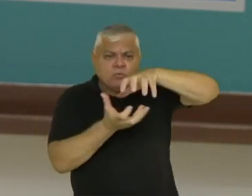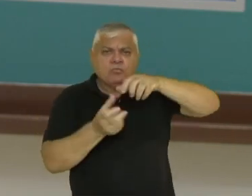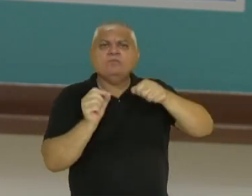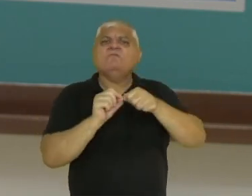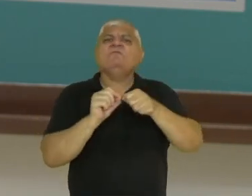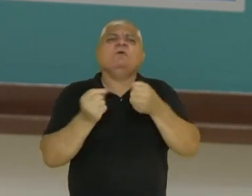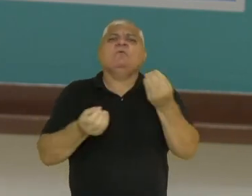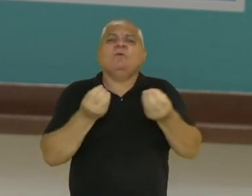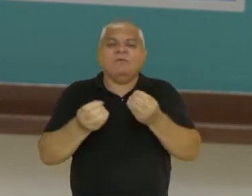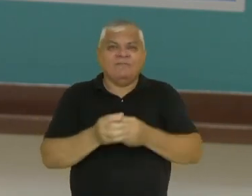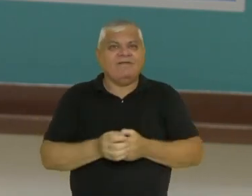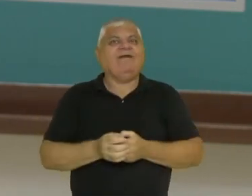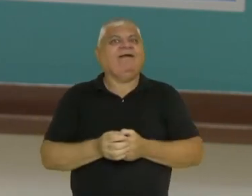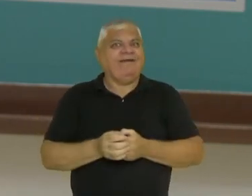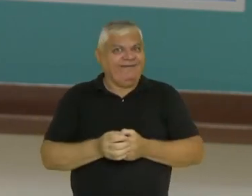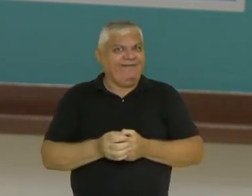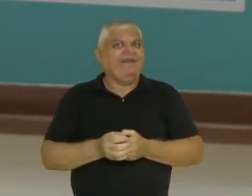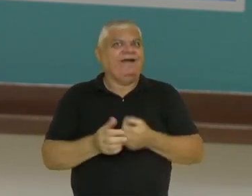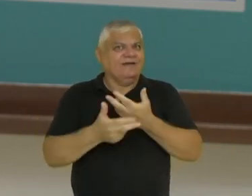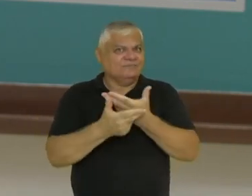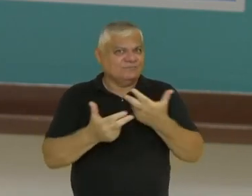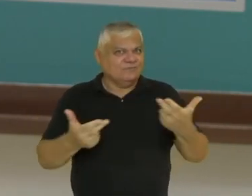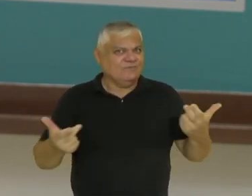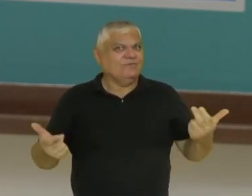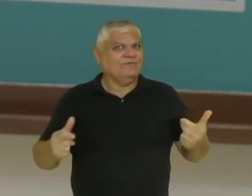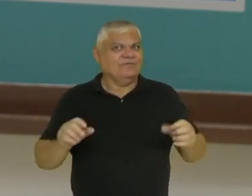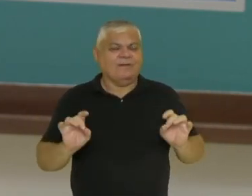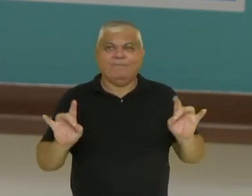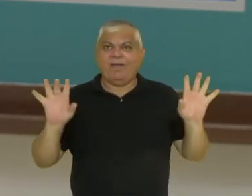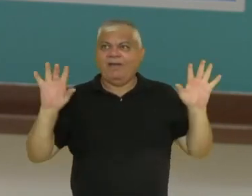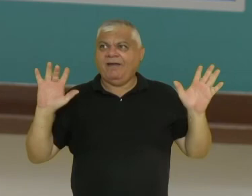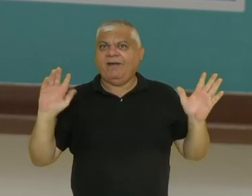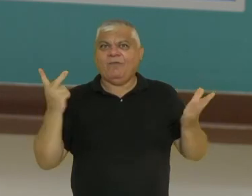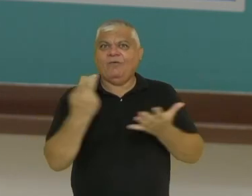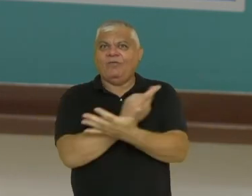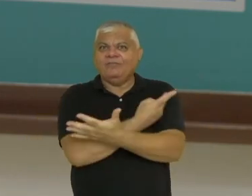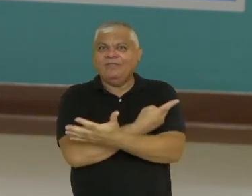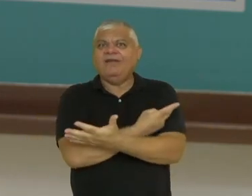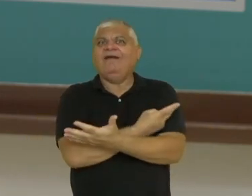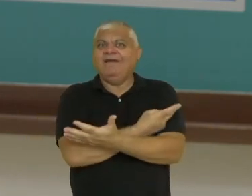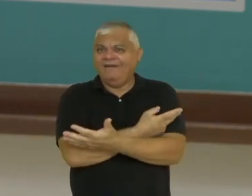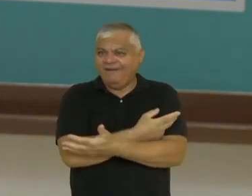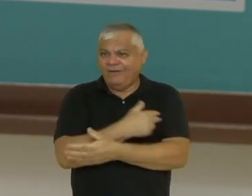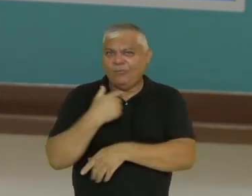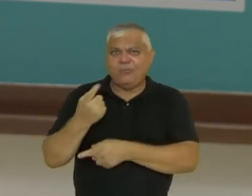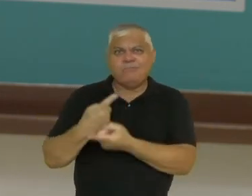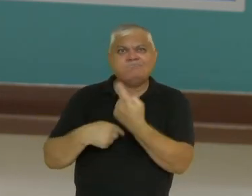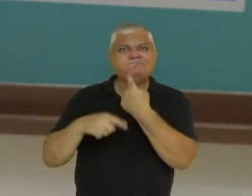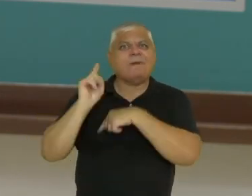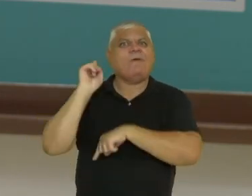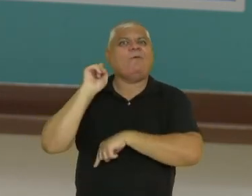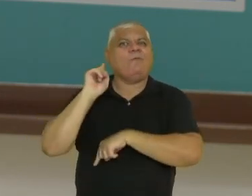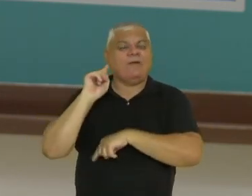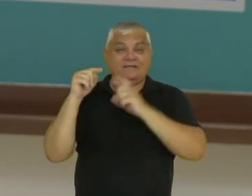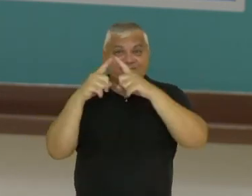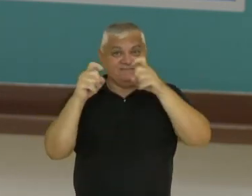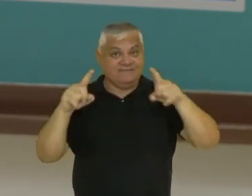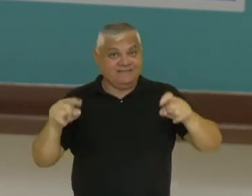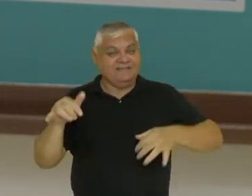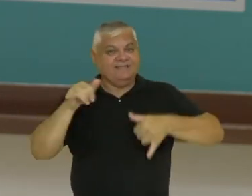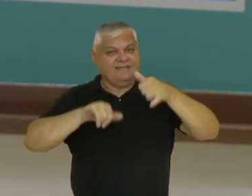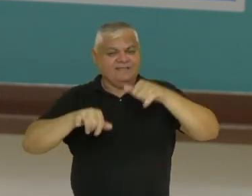formado, Como as coisas acontecem, não é incrível? Como o mundo evolui muito e a ciência, a química está